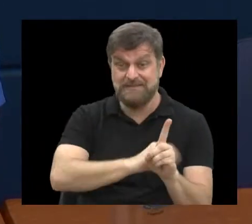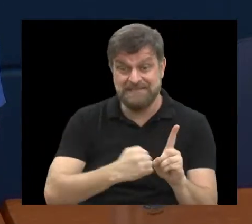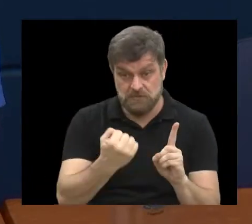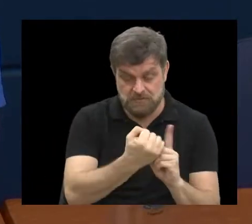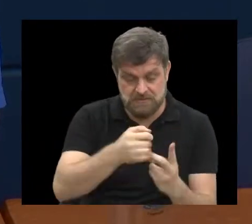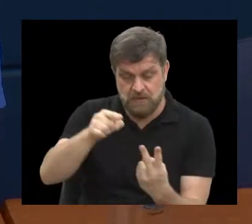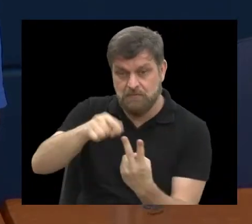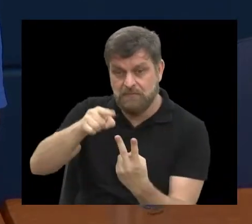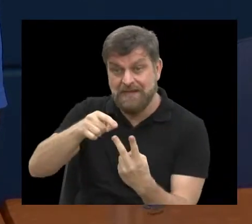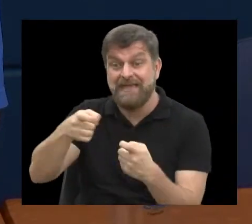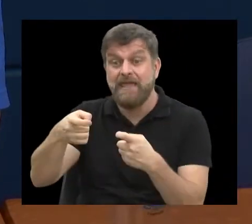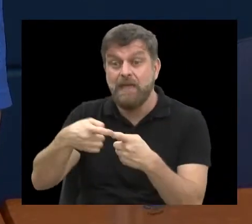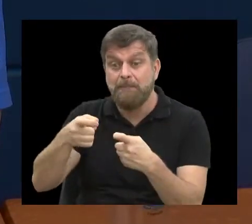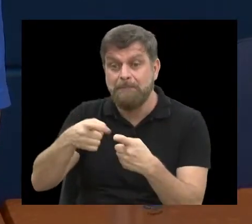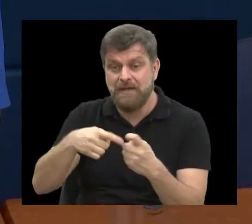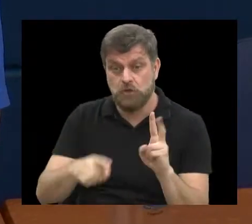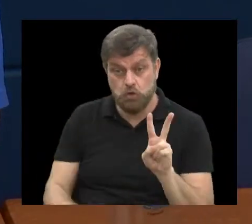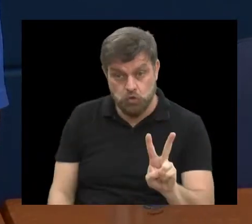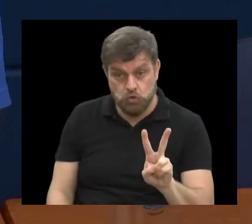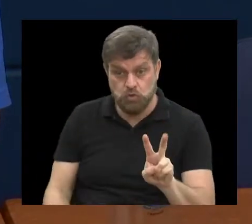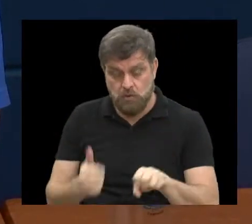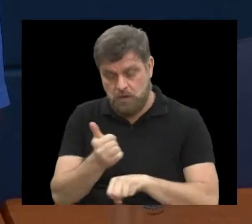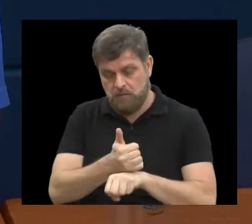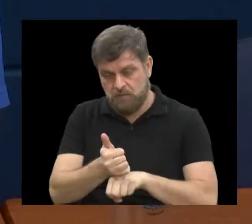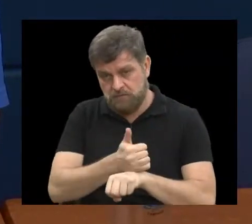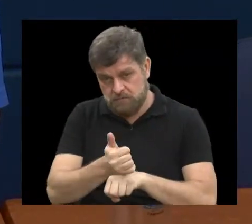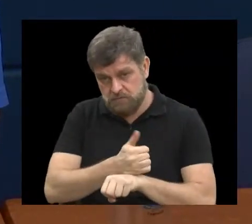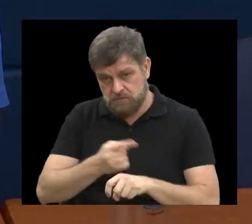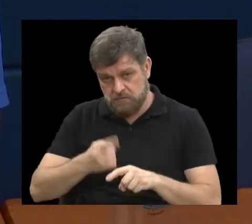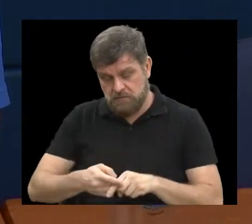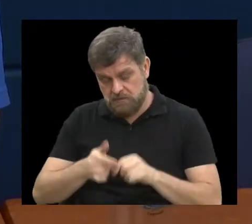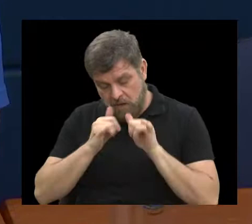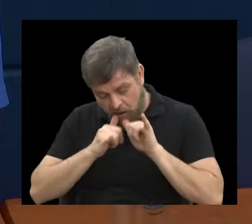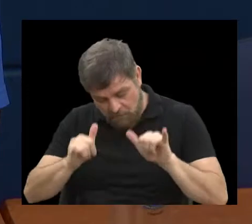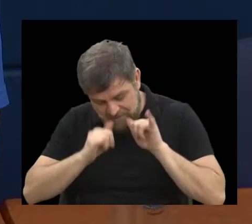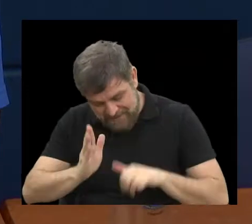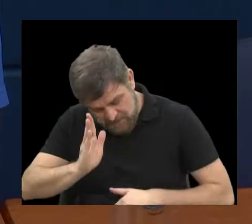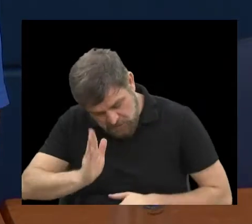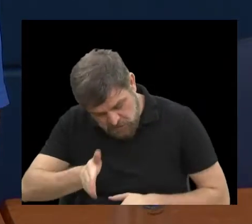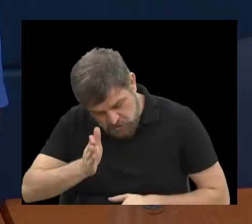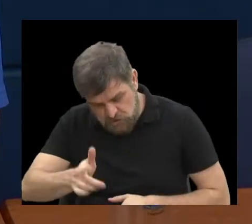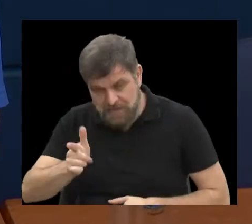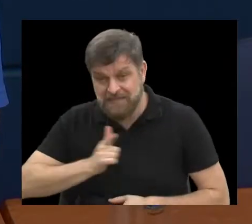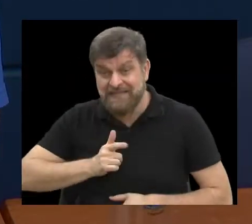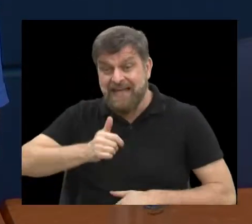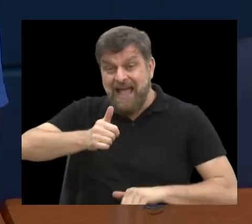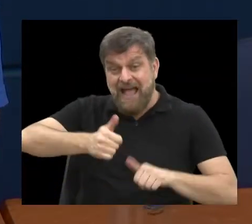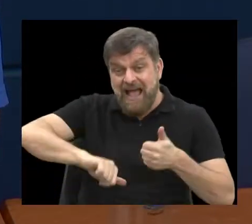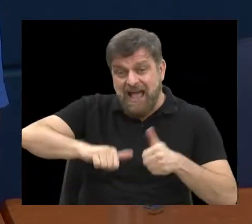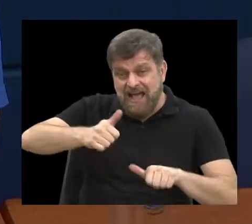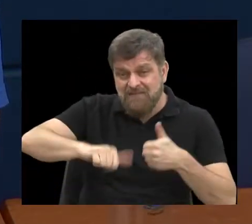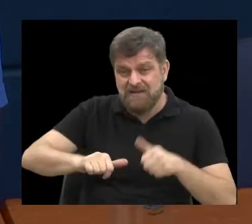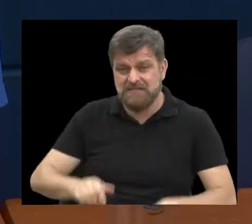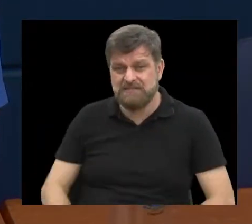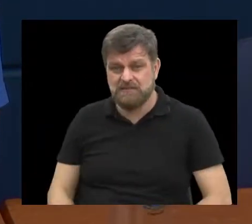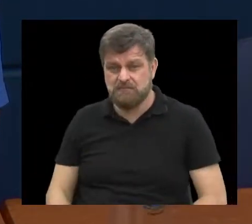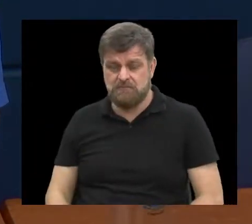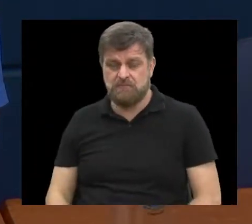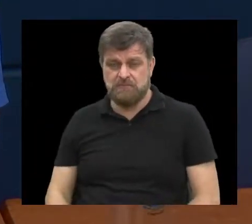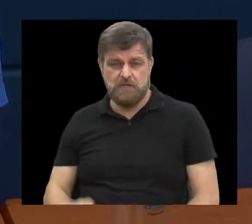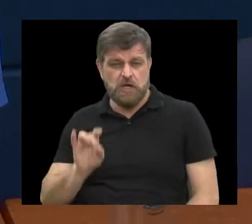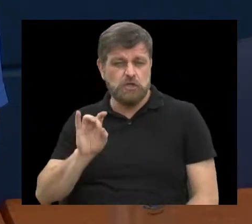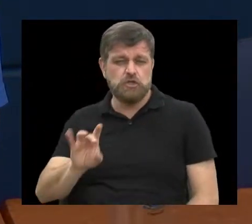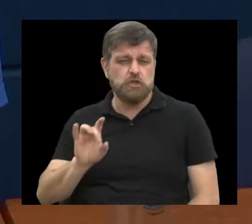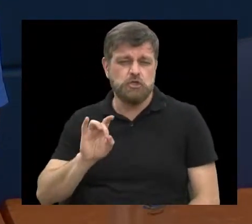pela perícia médica, por conta daquilo que eu falei para vocês, né? Que a avaliação ela não é vista